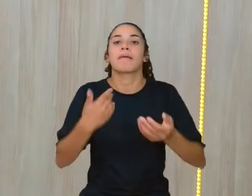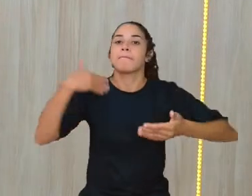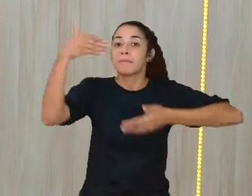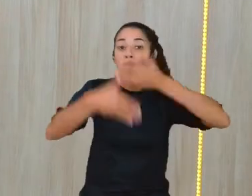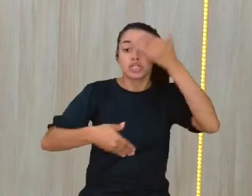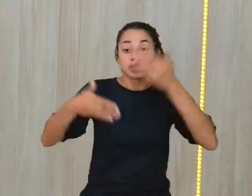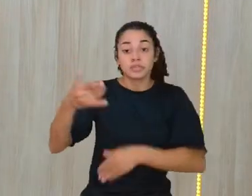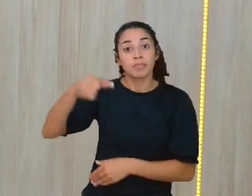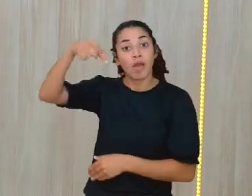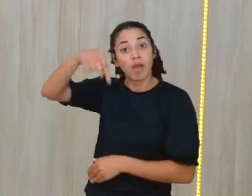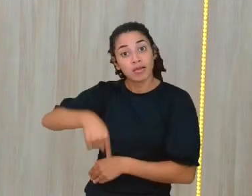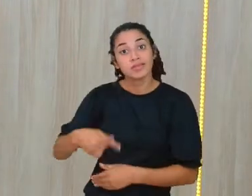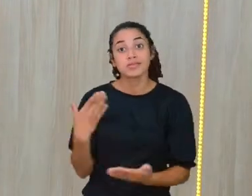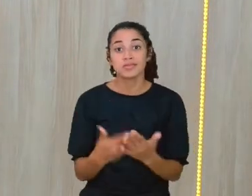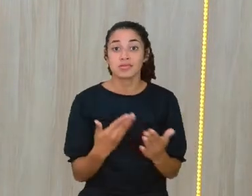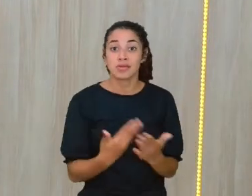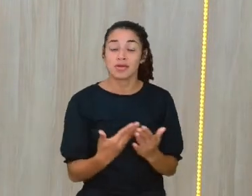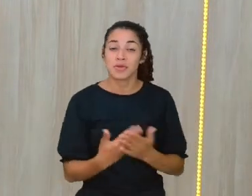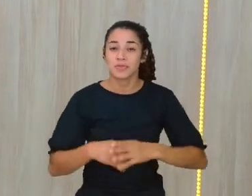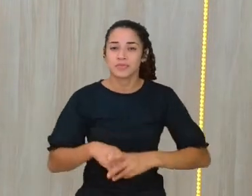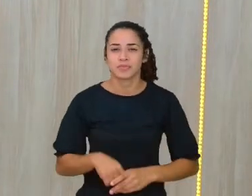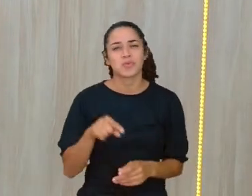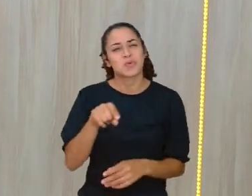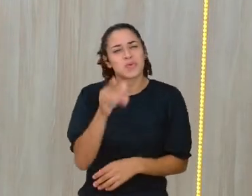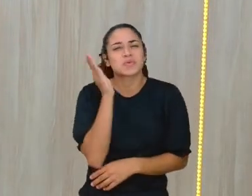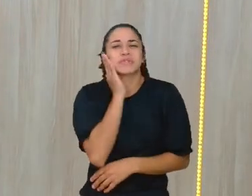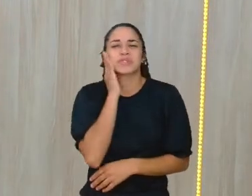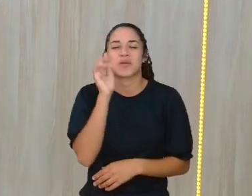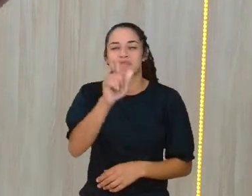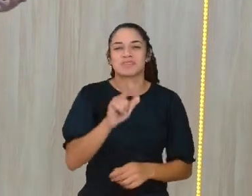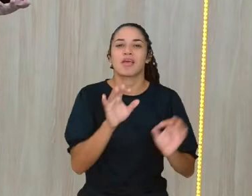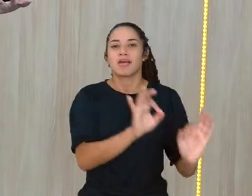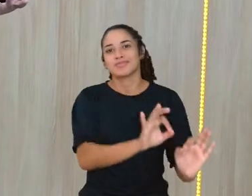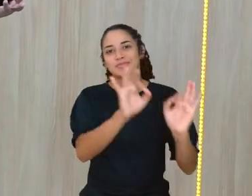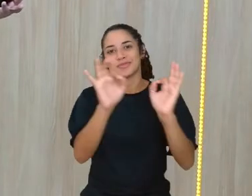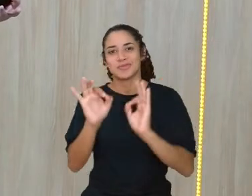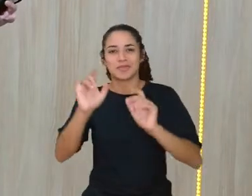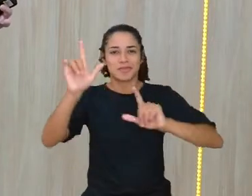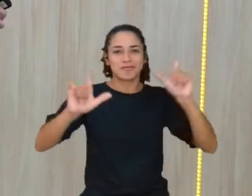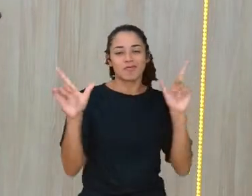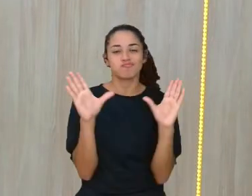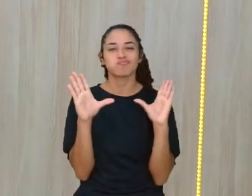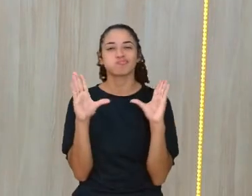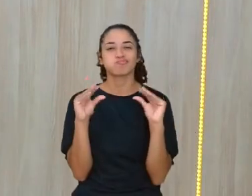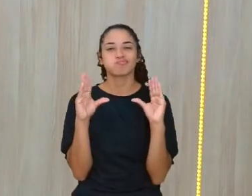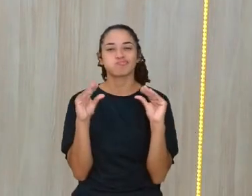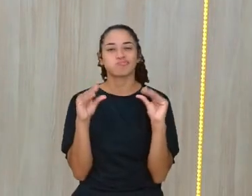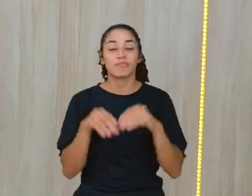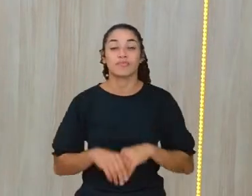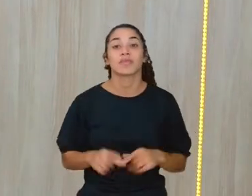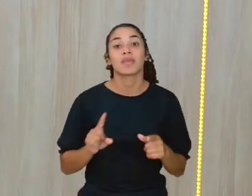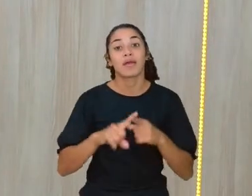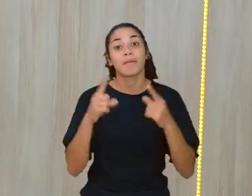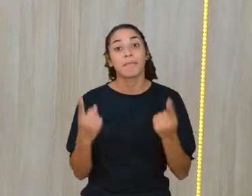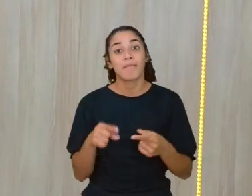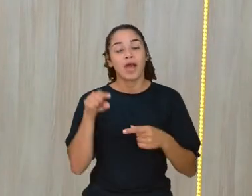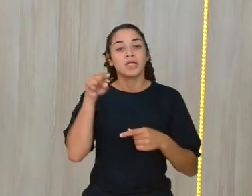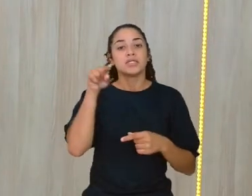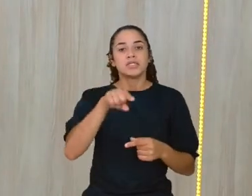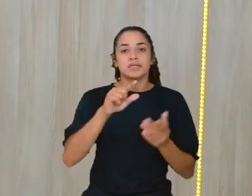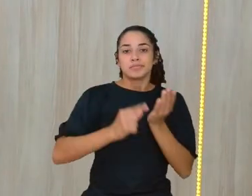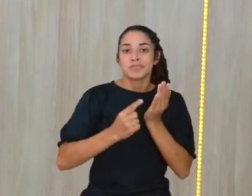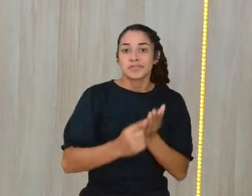ativamente dessa aula. Eu sei que vocês estão assistindo na televisão, realmente é mais confortável, mas qual a vantagem de estar